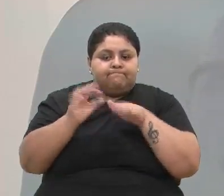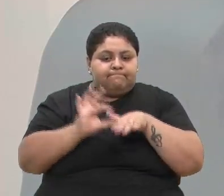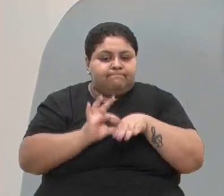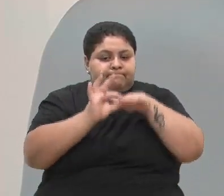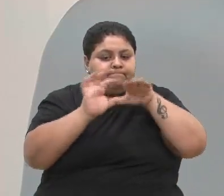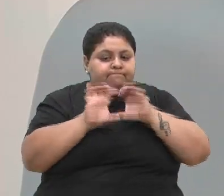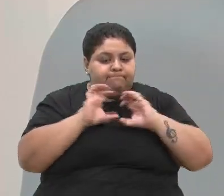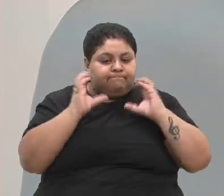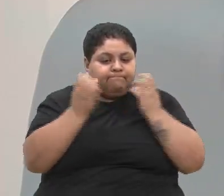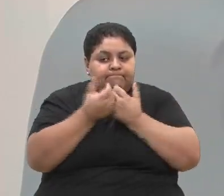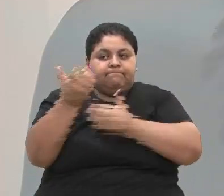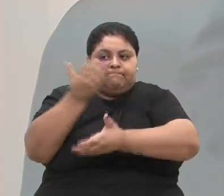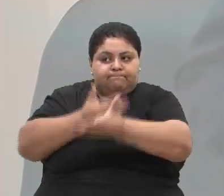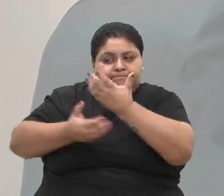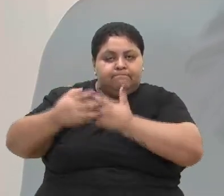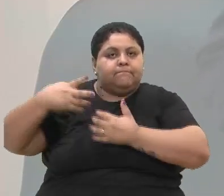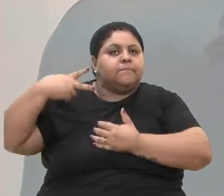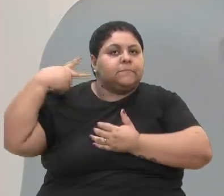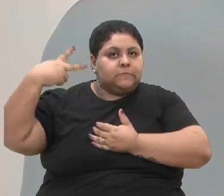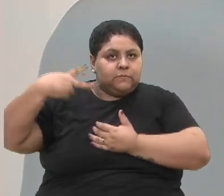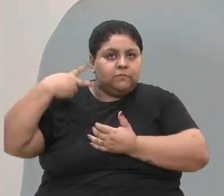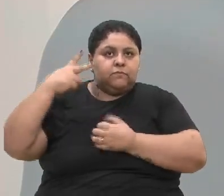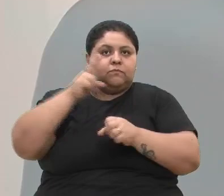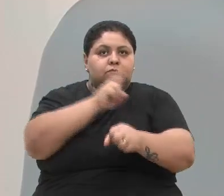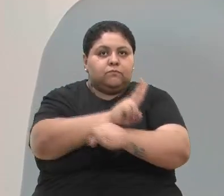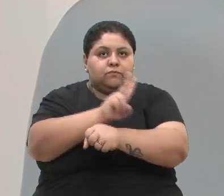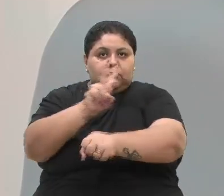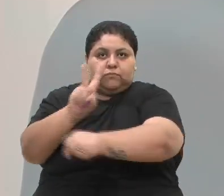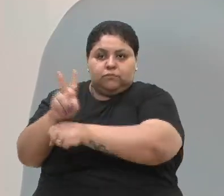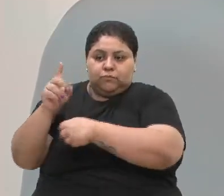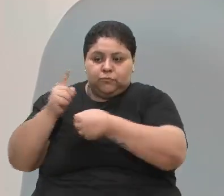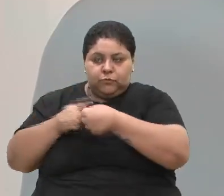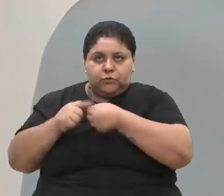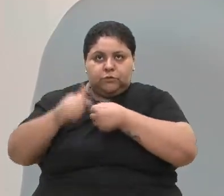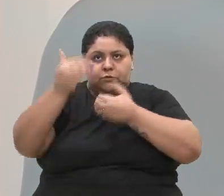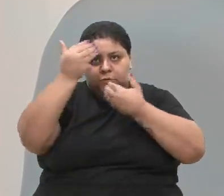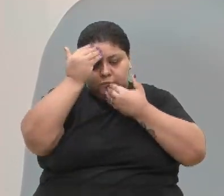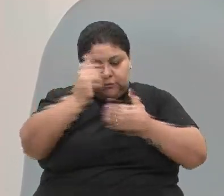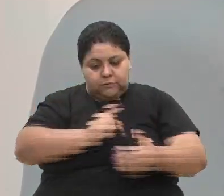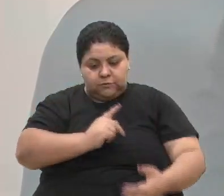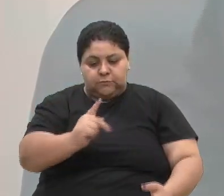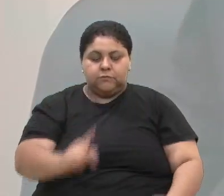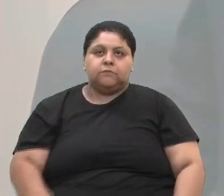comunitárias, atendendo também os vereadores e cuidando cada vez mais da cidade. Obrigado, senhor presidente.